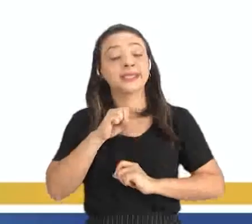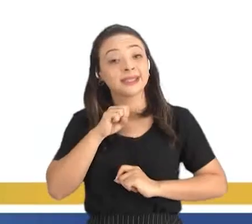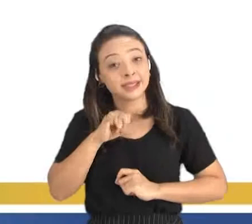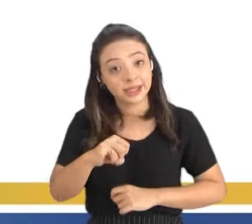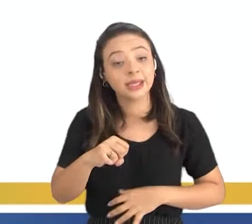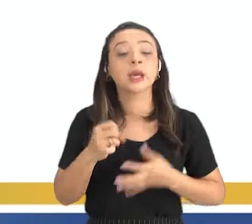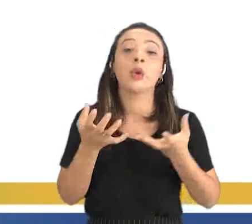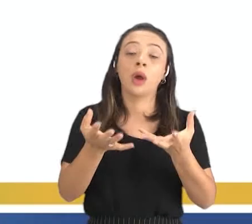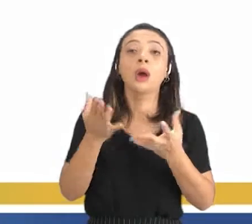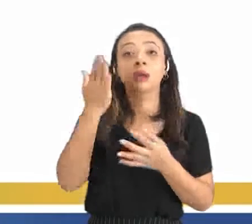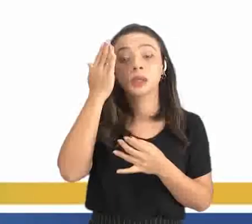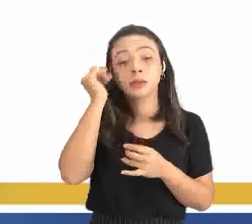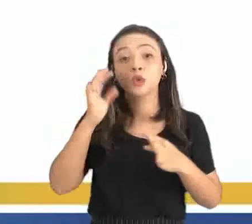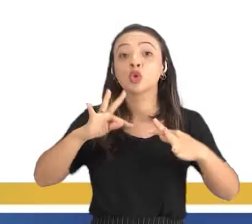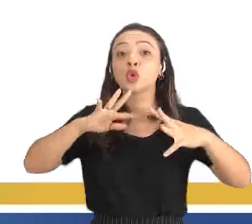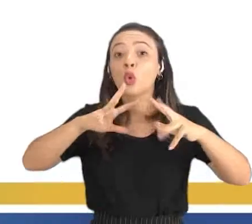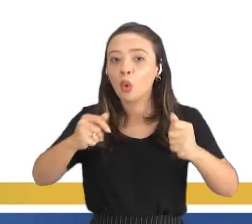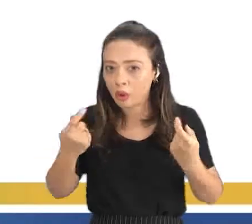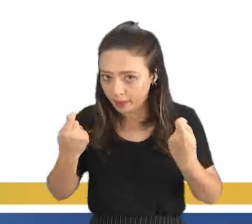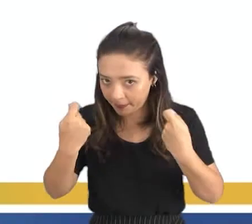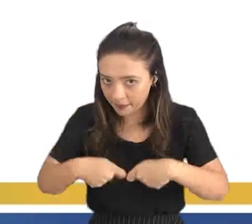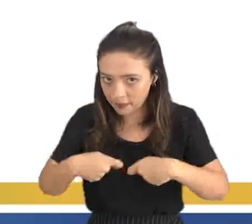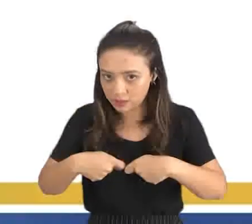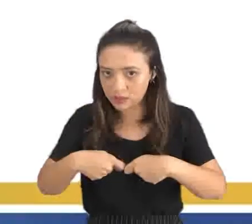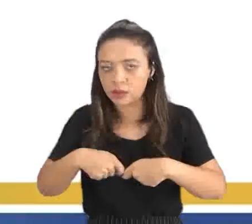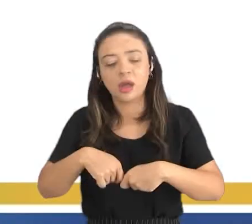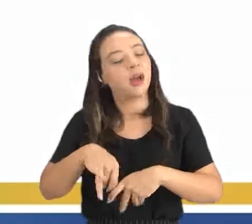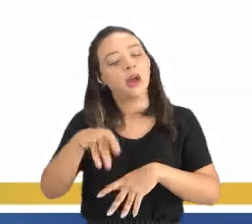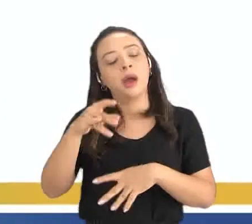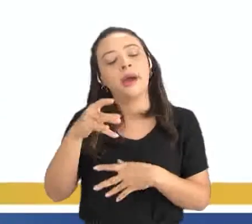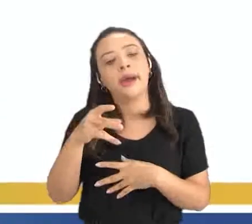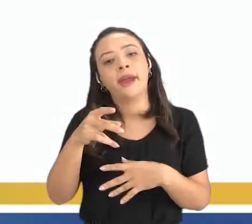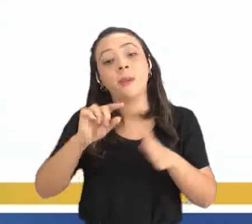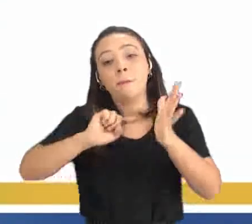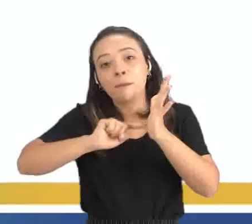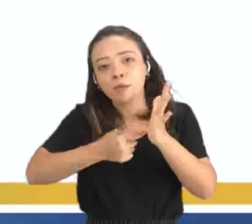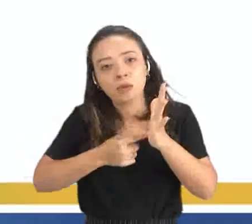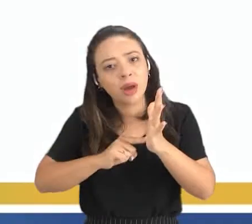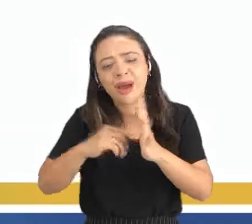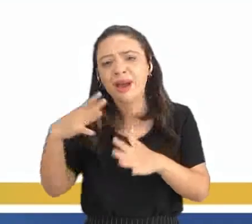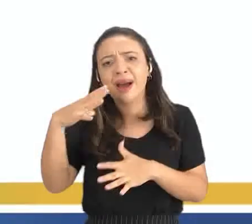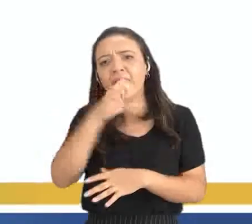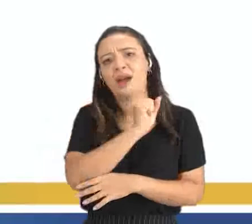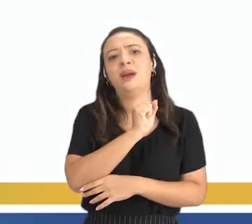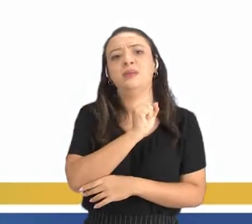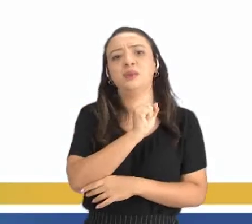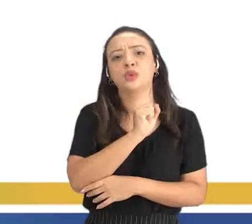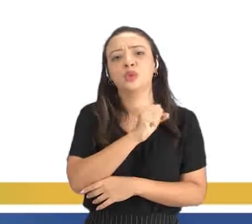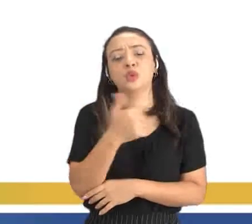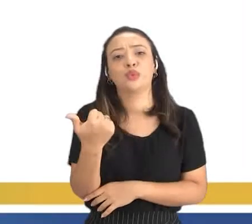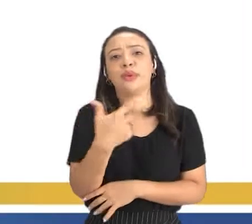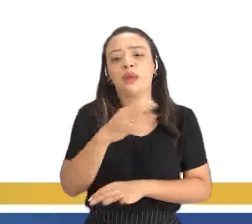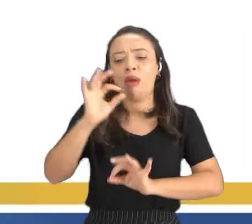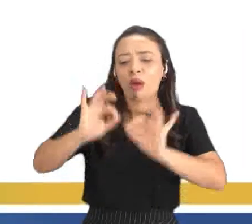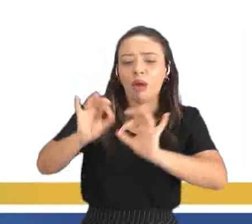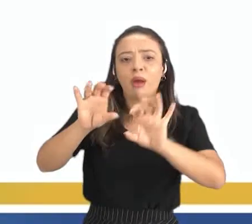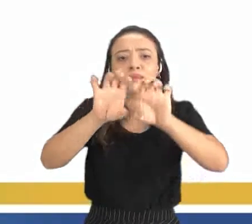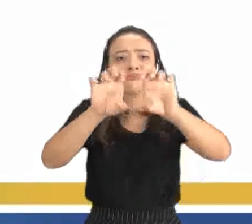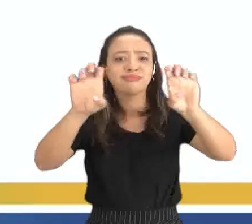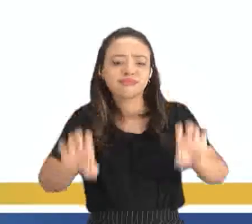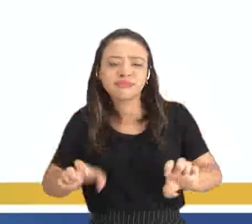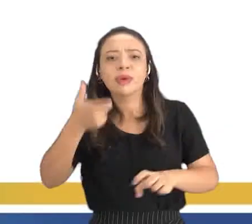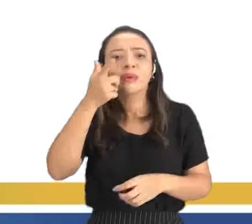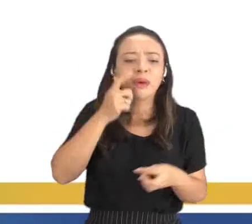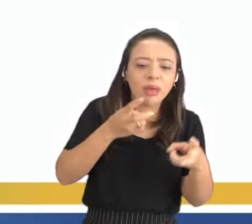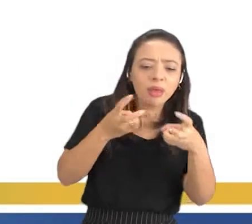é saber somente o total de possibilidades, realizar a multiplicação é muito mais rápido do que construir qualquer esquema para